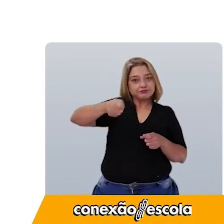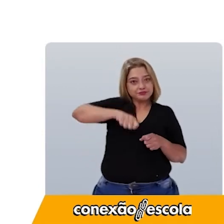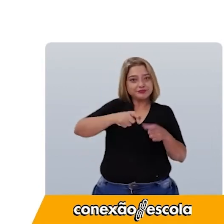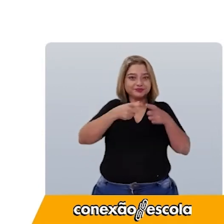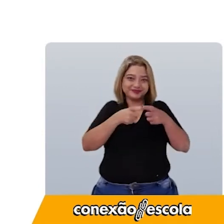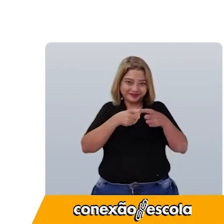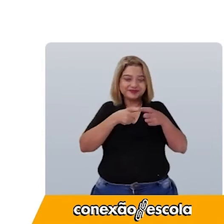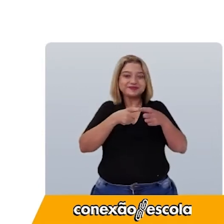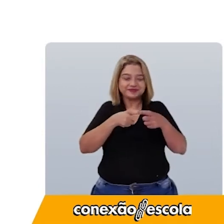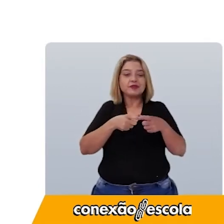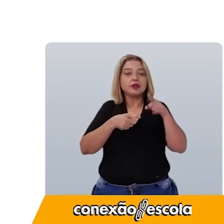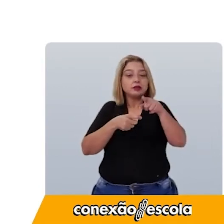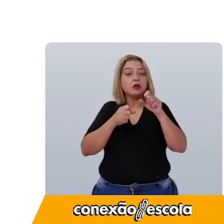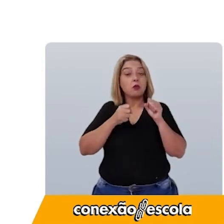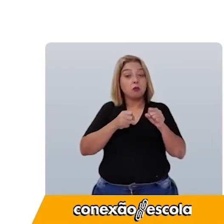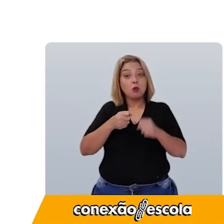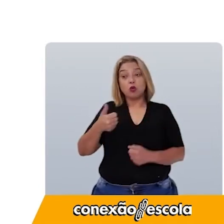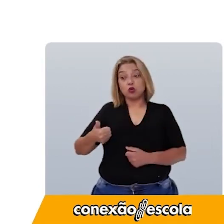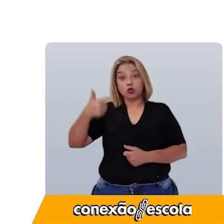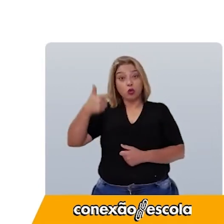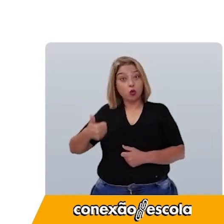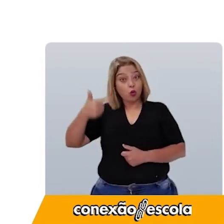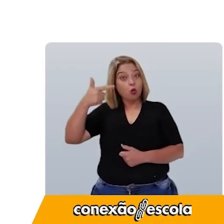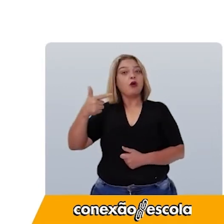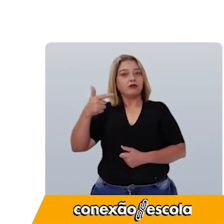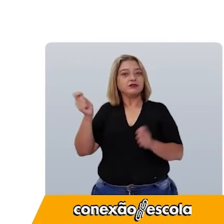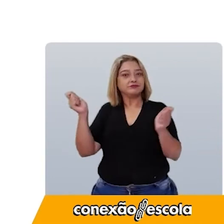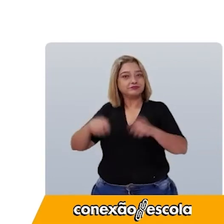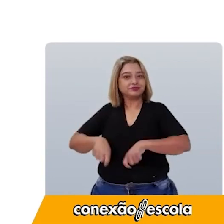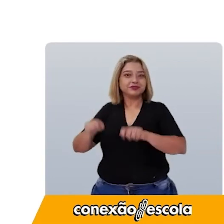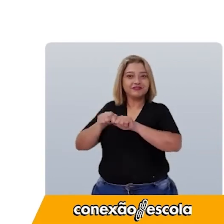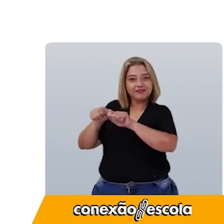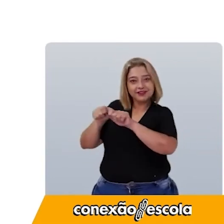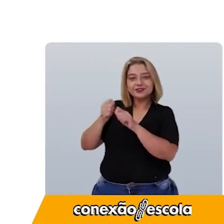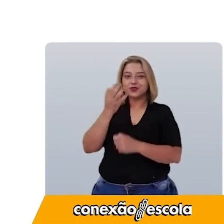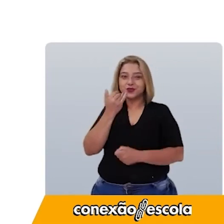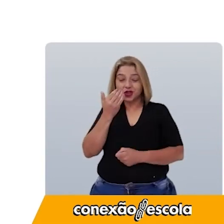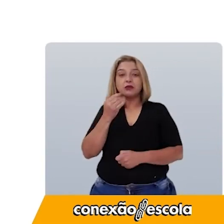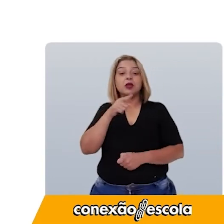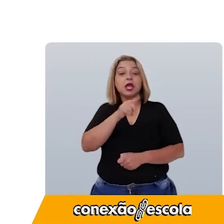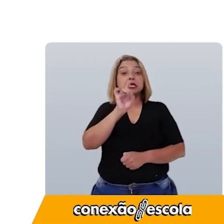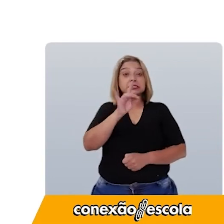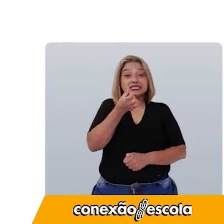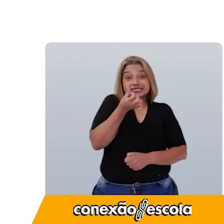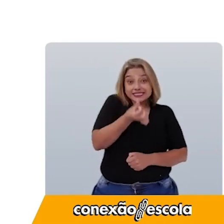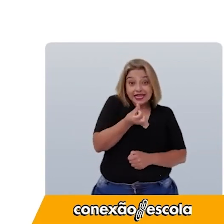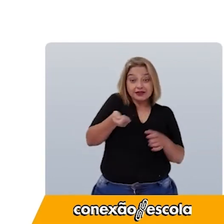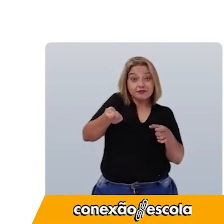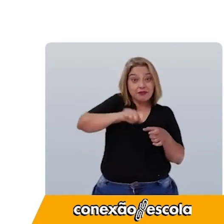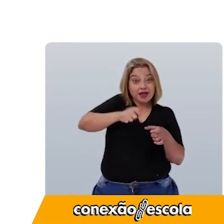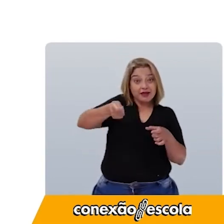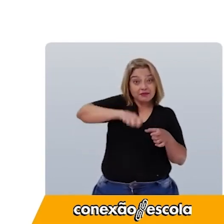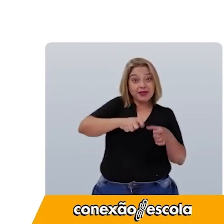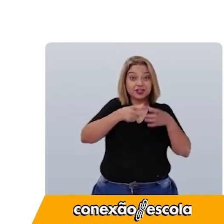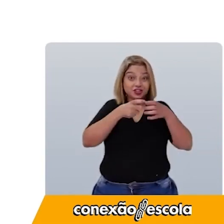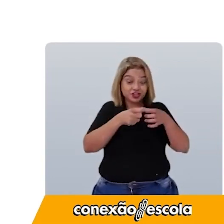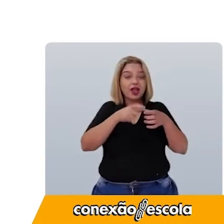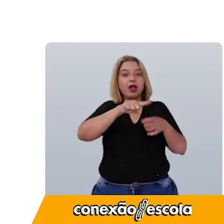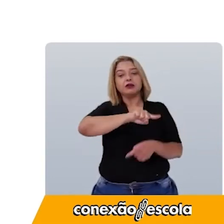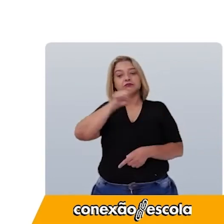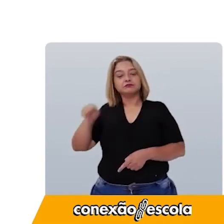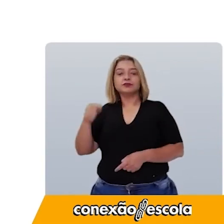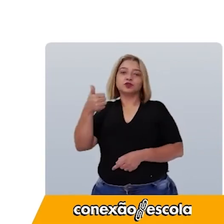milho, podemos fazer 12 porções de cuscuz. E com 6 xícaras de farinha de milho, fazemos